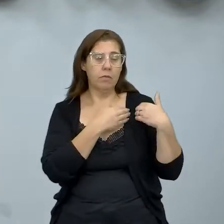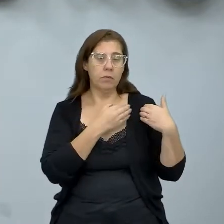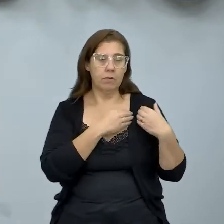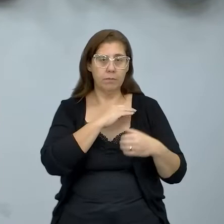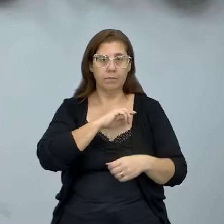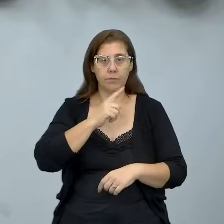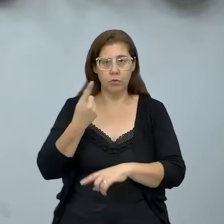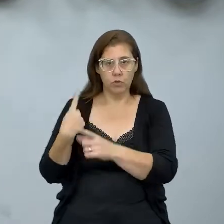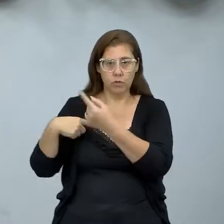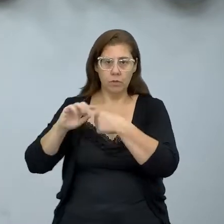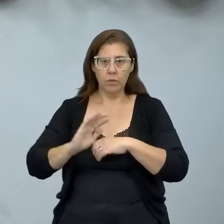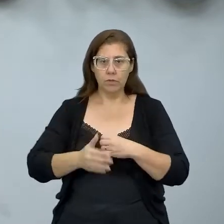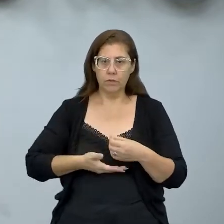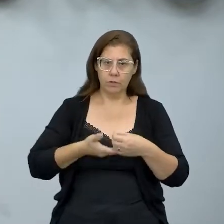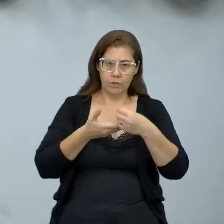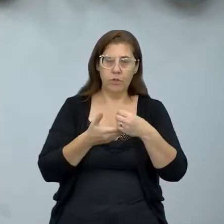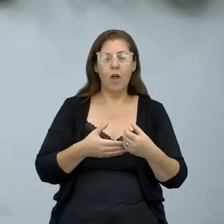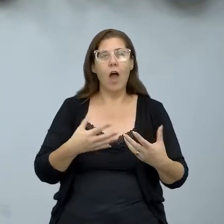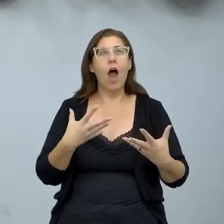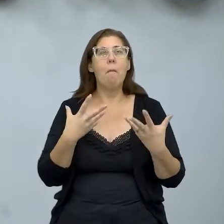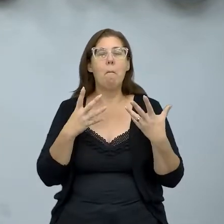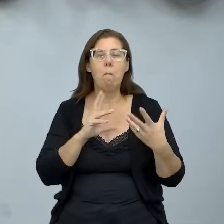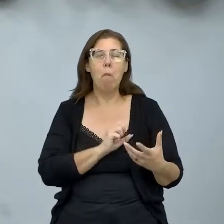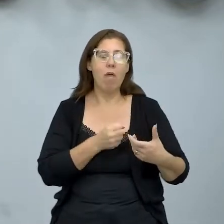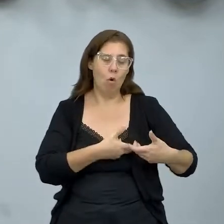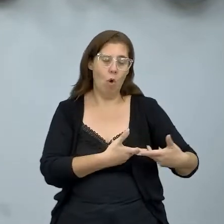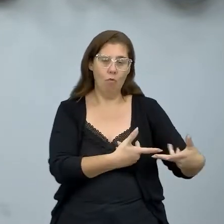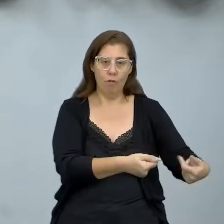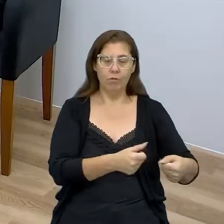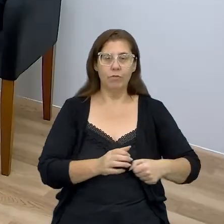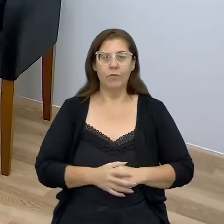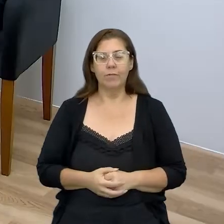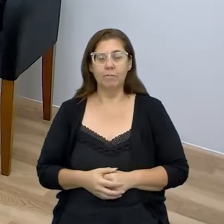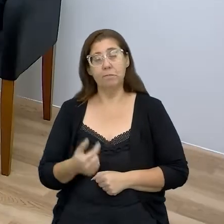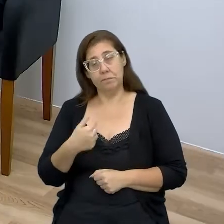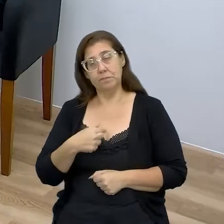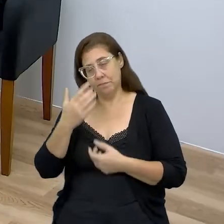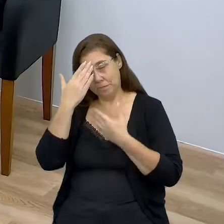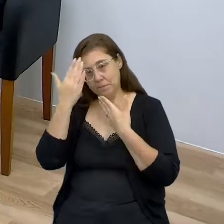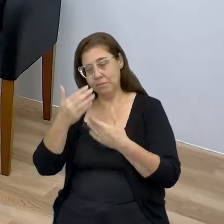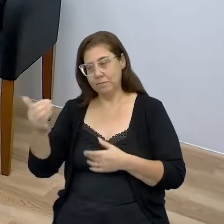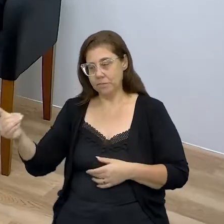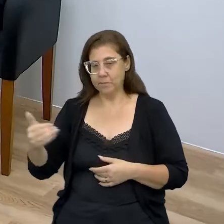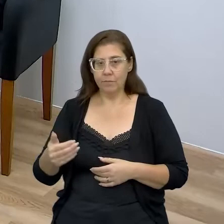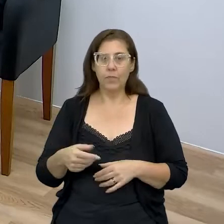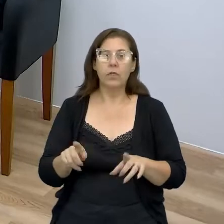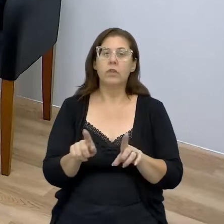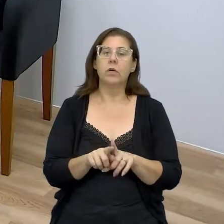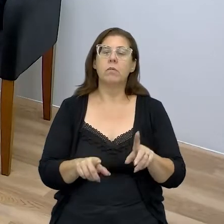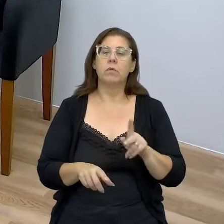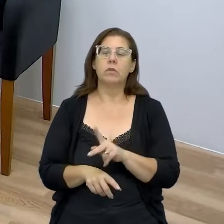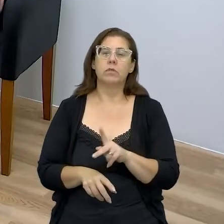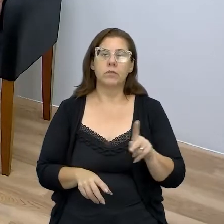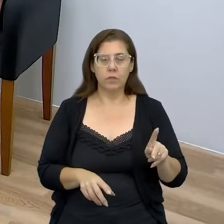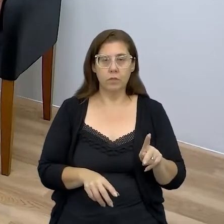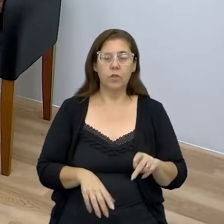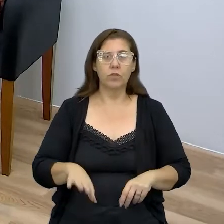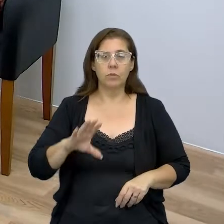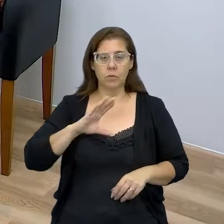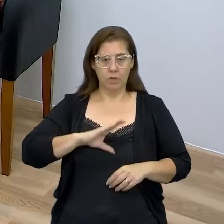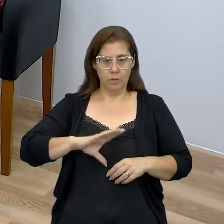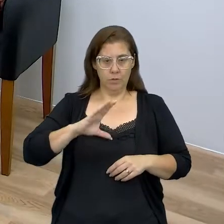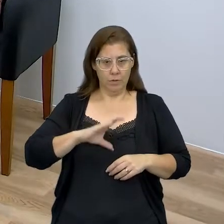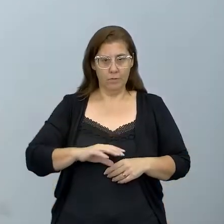sustentável, na parte de estatística. E adorei o convite, muito obrigada. Opa, eu que agradeço você ter vindo. E também o nosso outro professor de língua